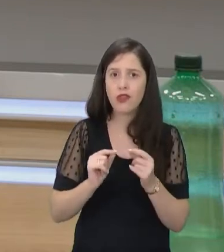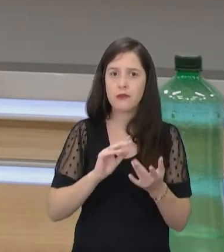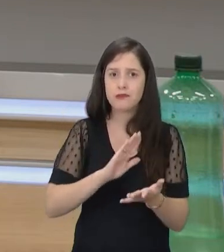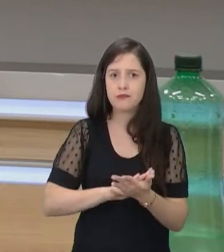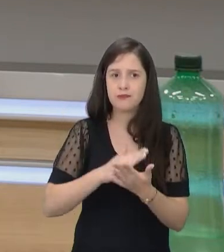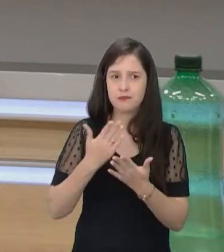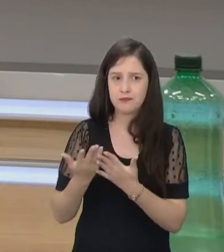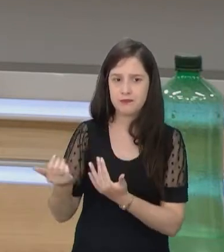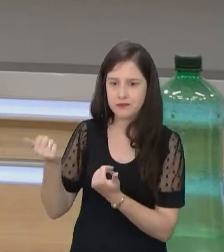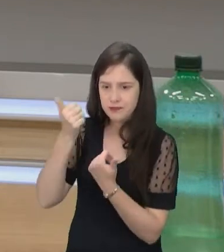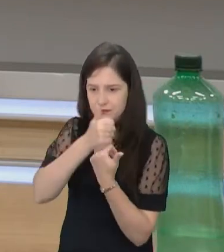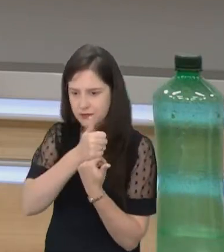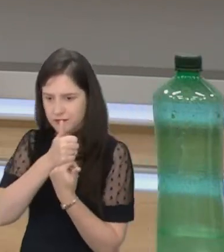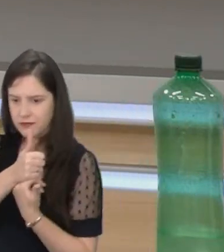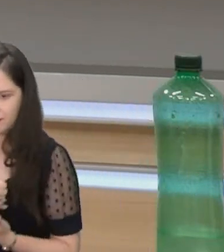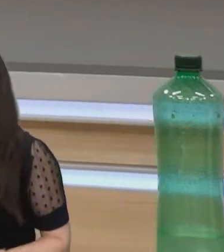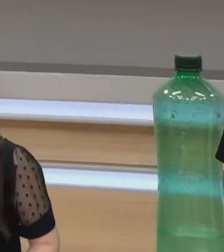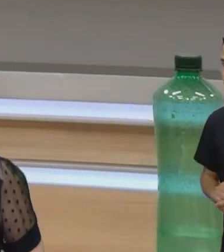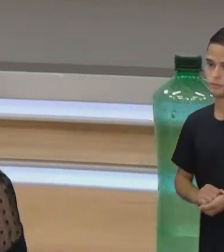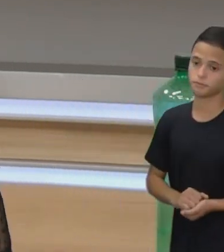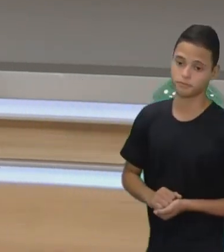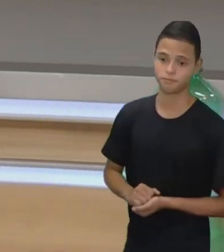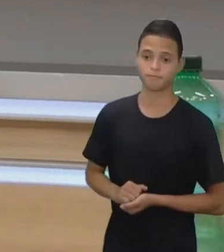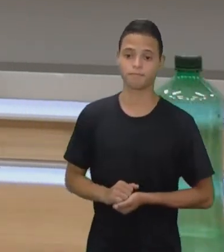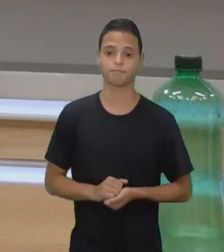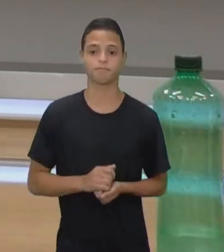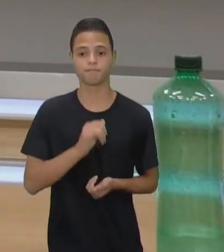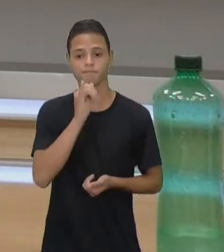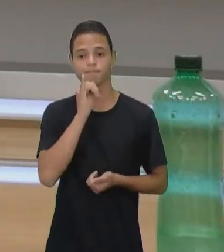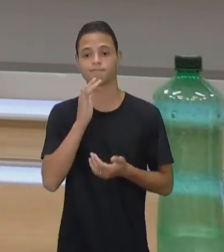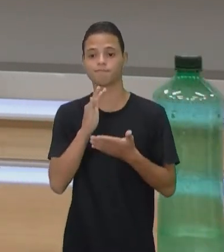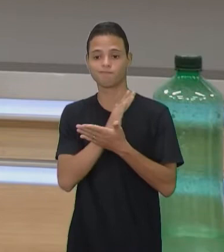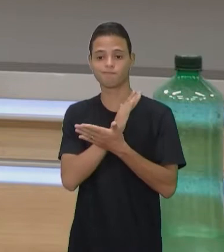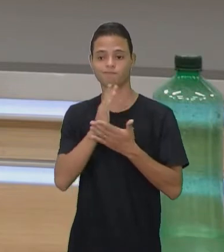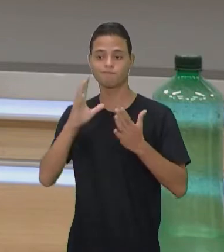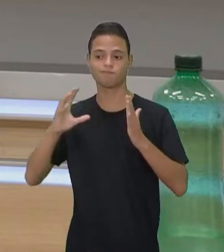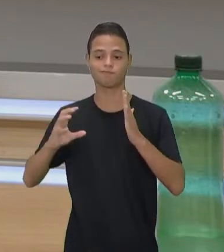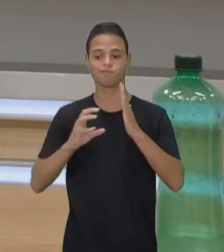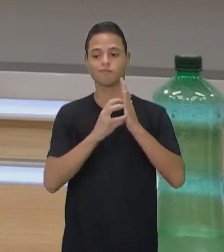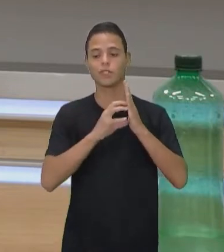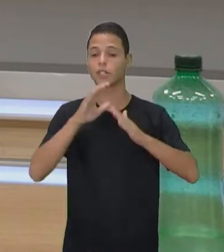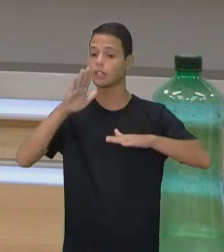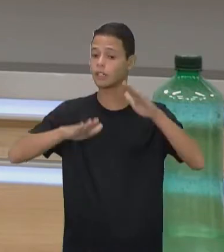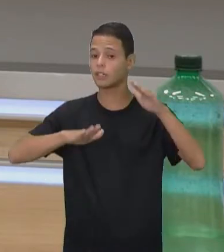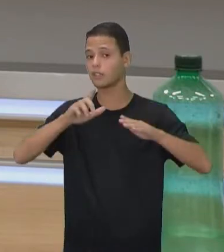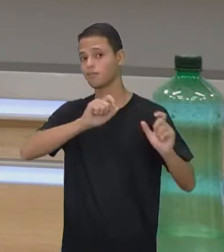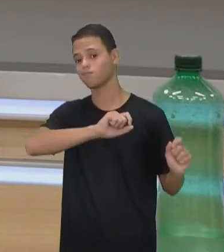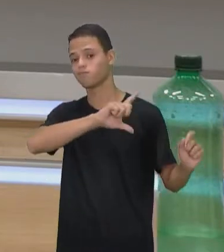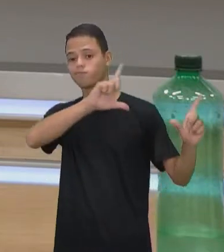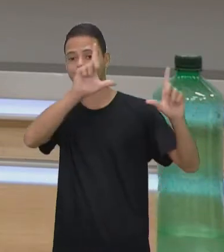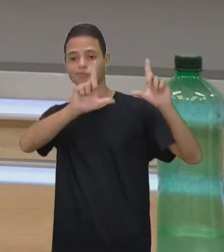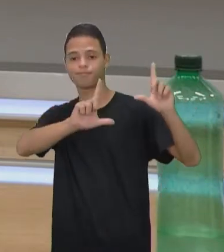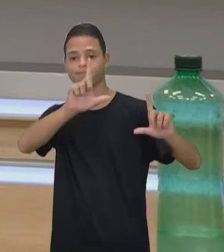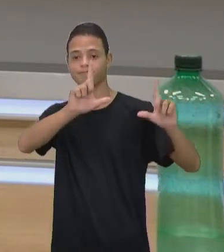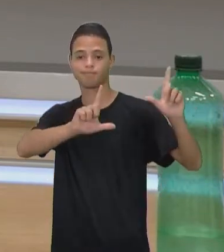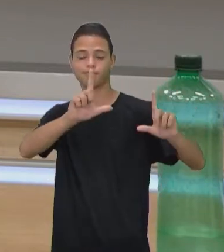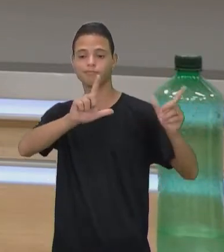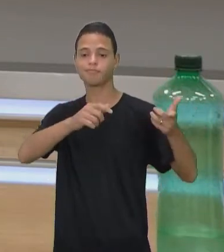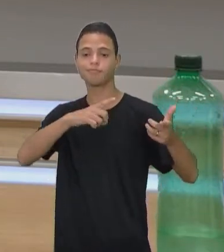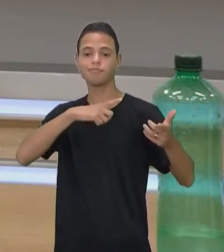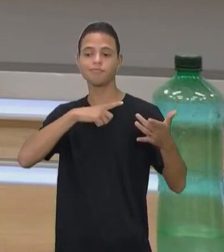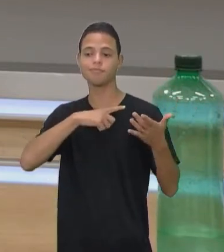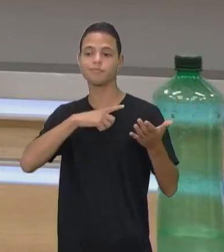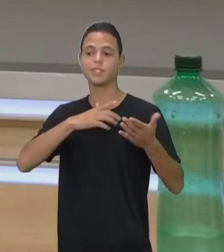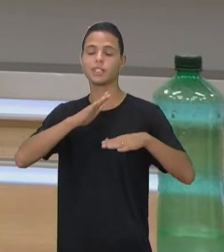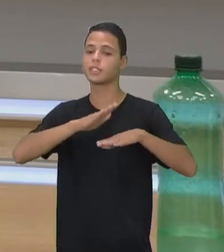para queimadas, para desmatamento, impactos ambientais em geral. Quantas vezes você não liga a TV e está lá... mais de 15 hectares, mais